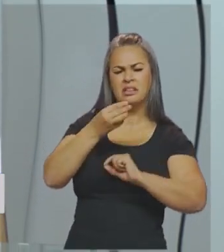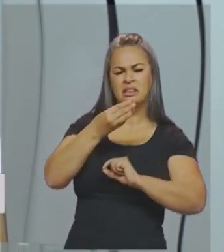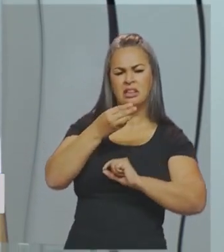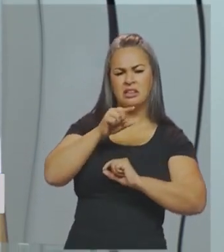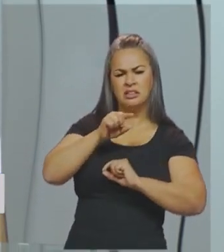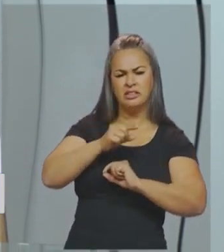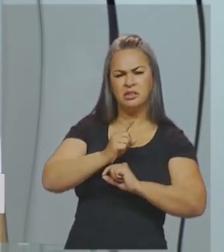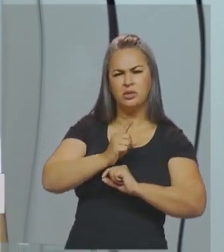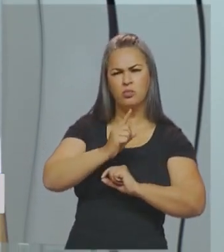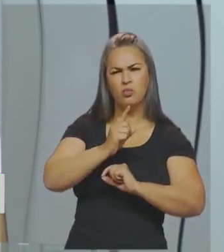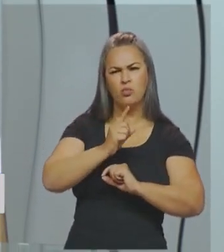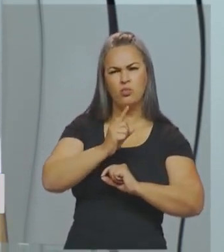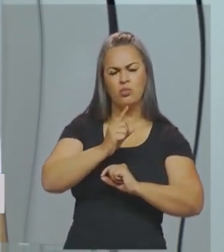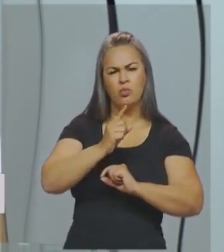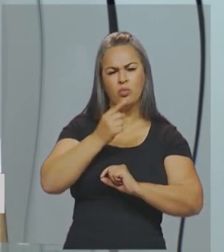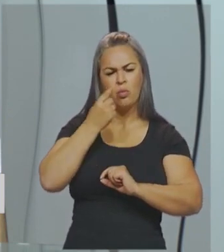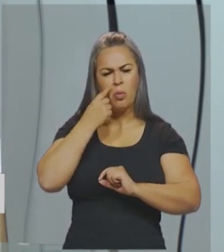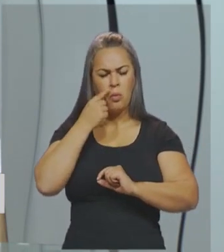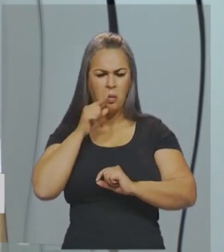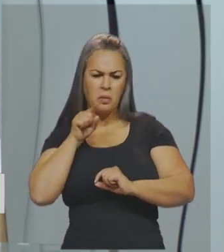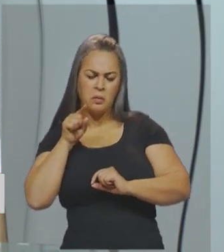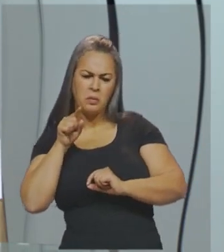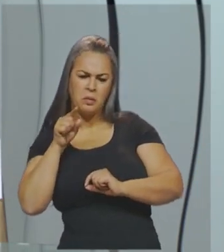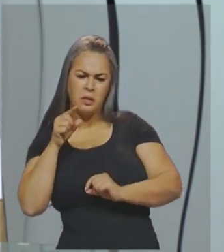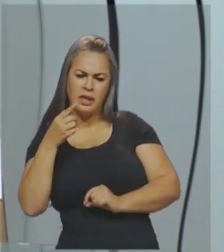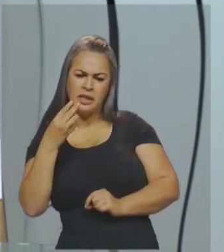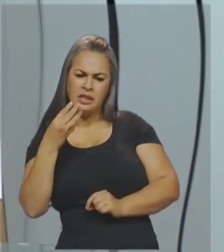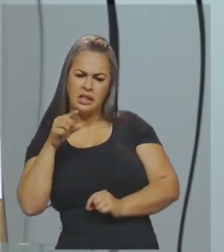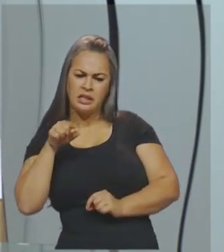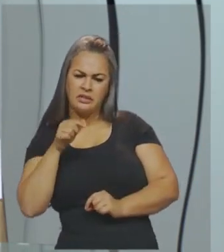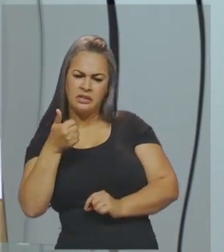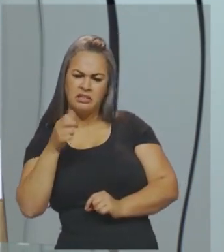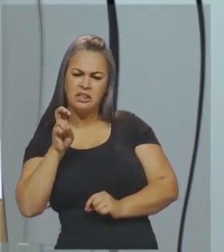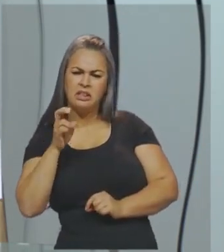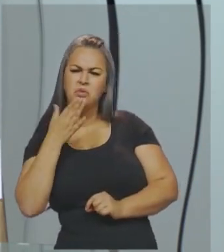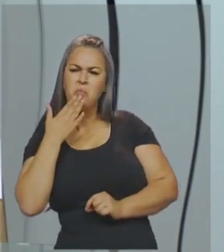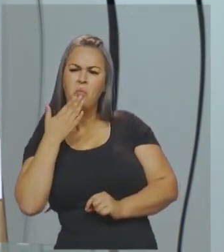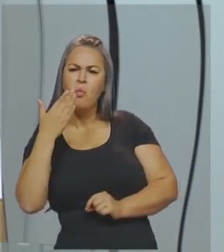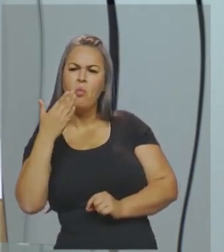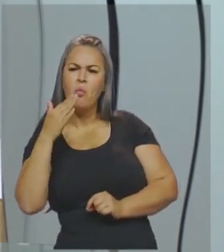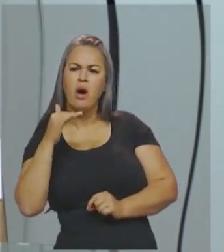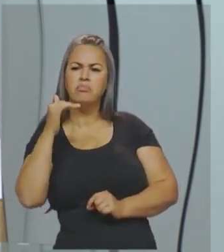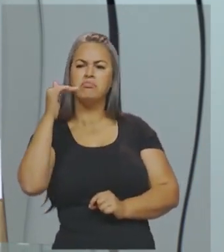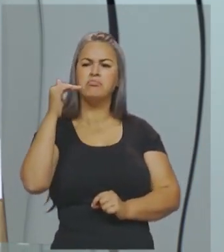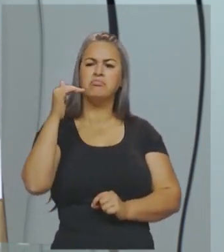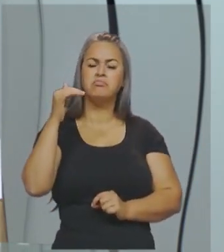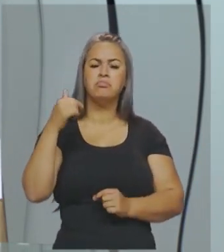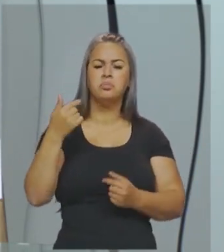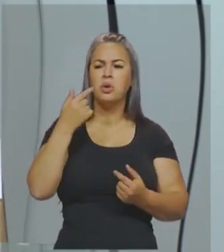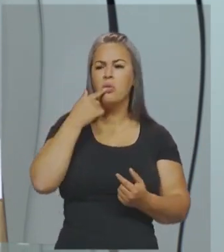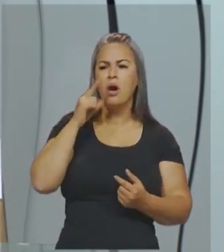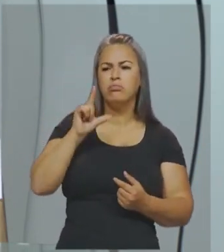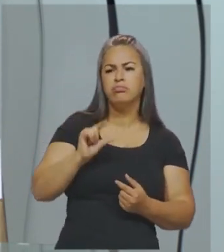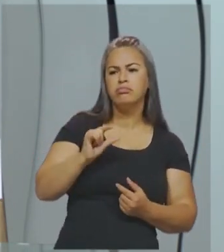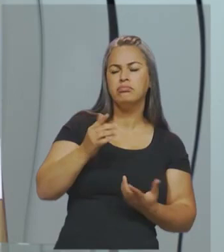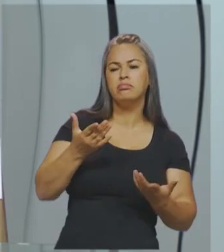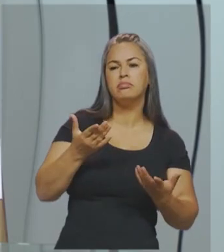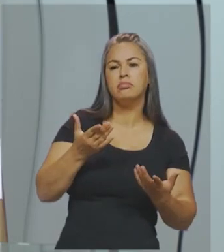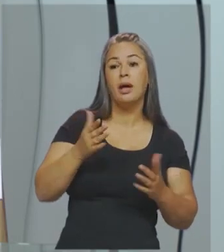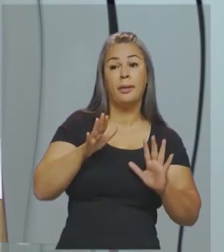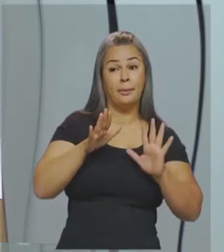aí considera que esse aqui é maior, né? 3,2, 3,15, acho que 3,15 é maior. Lembrando que a gente tem que verificar